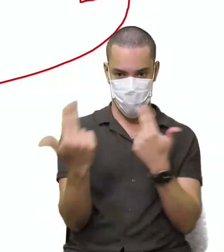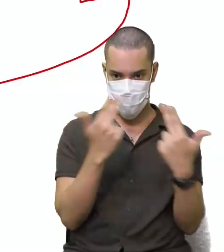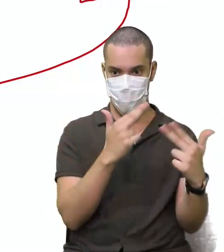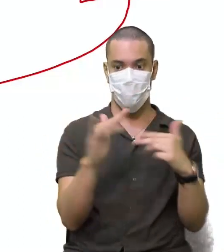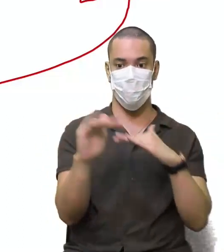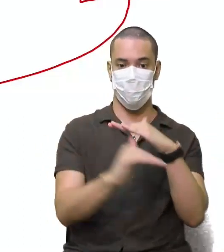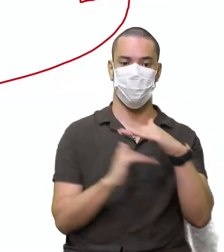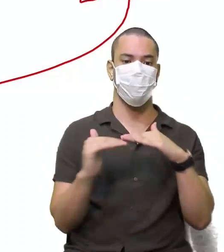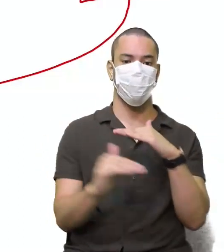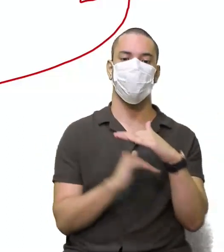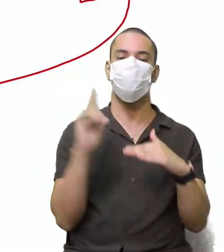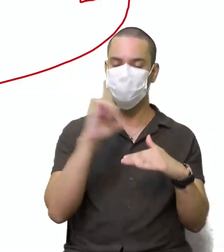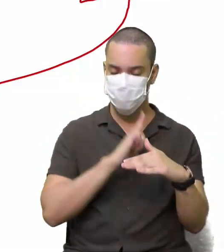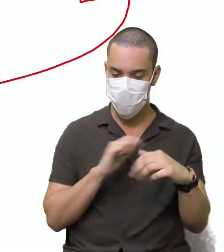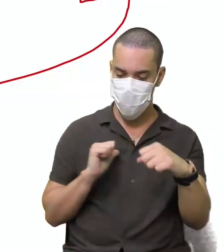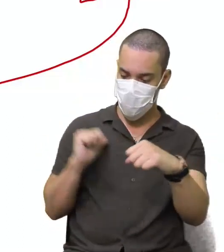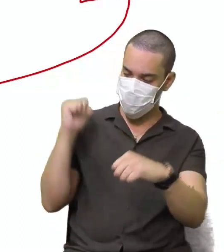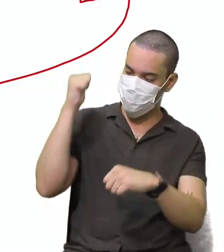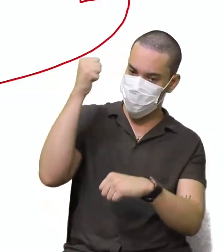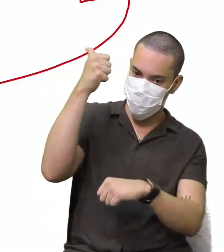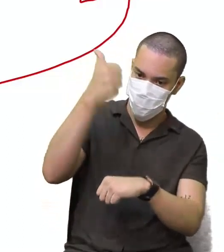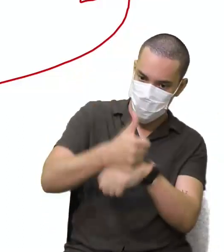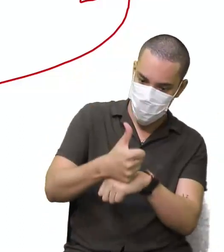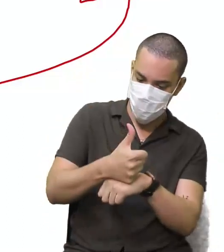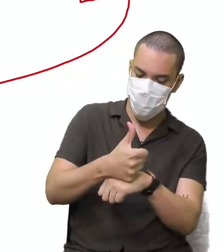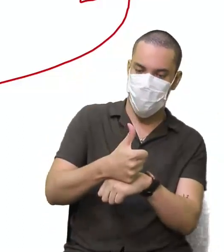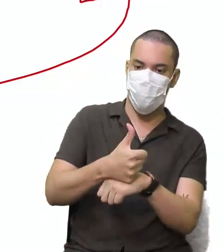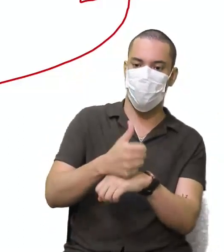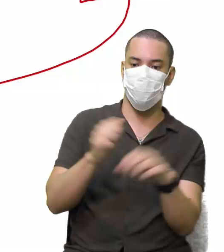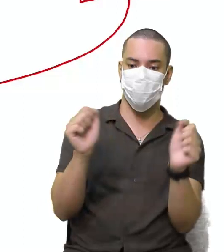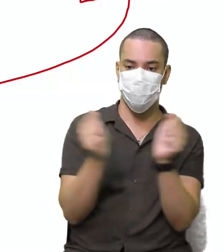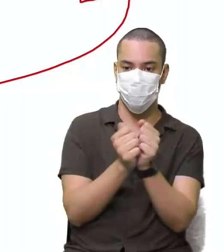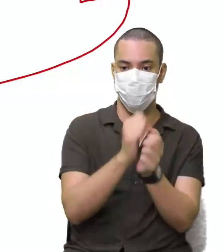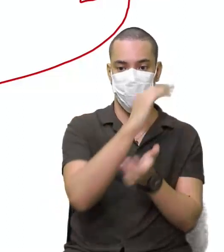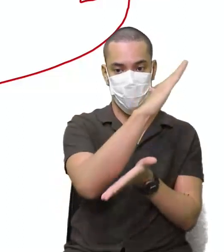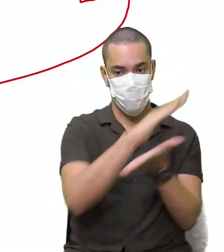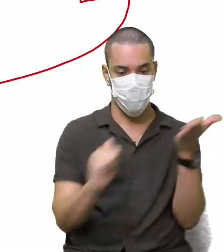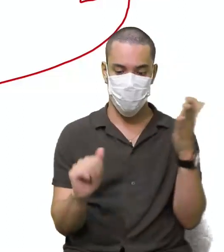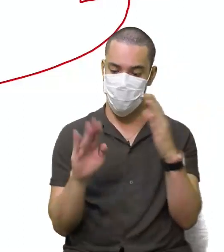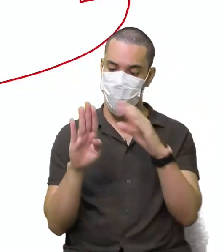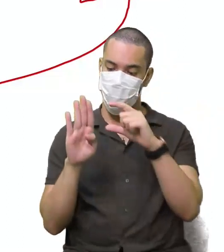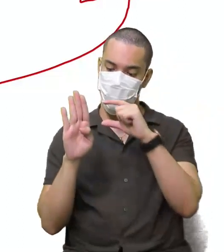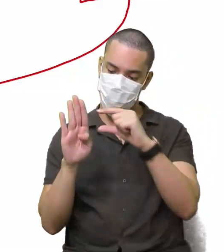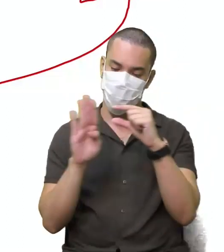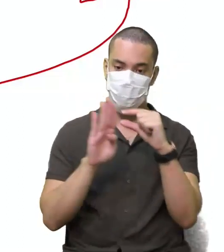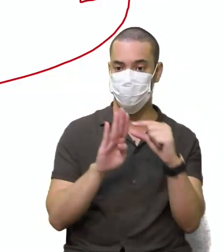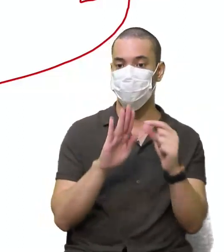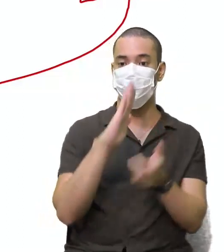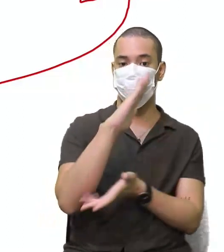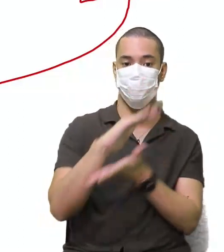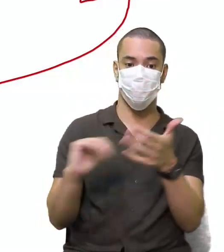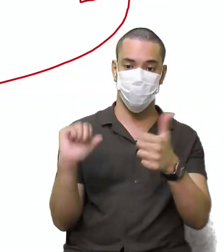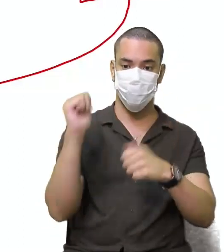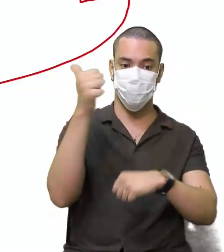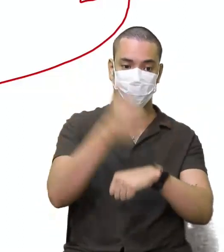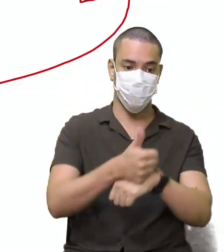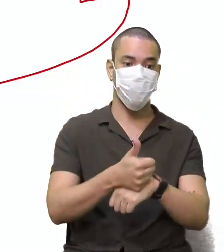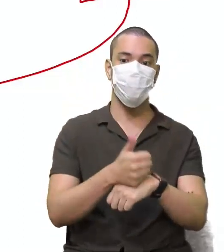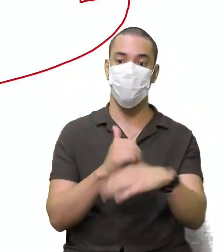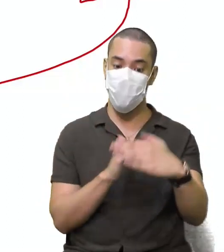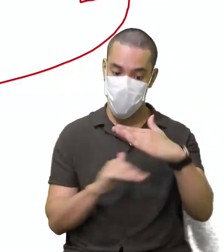para inibir esse outro par de alelos, né, Bzão, Bzinho, tá? Então, você precisa prestar